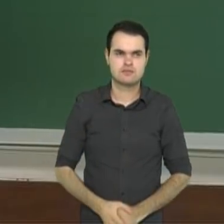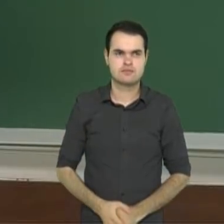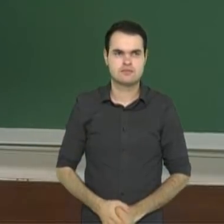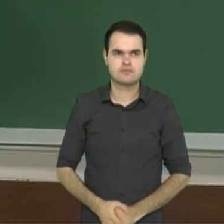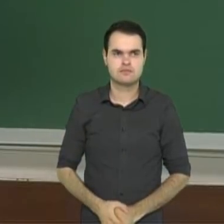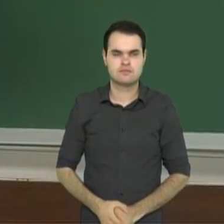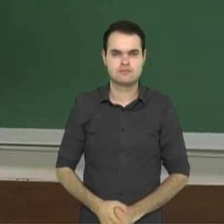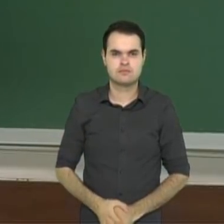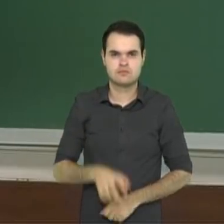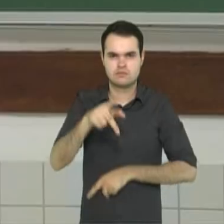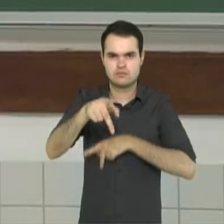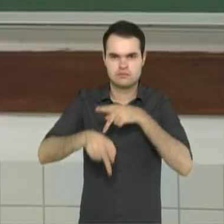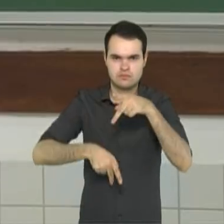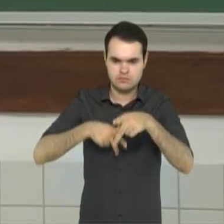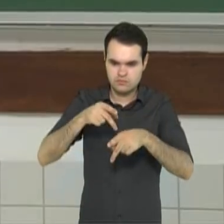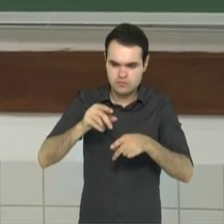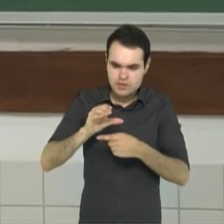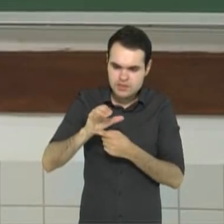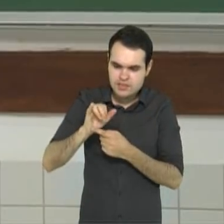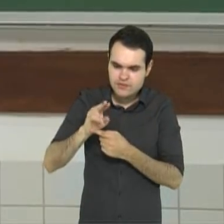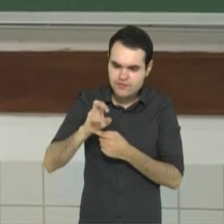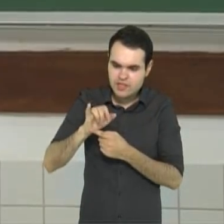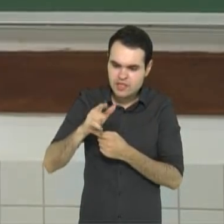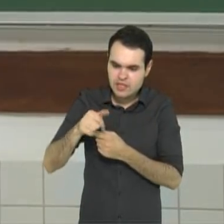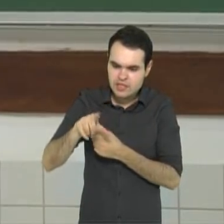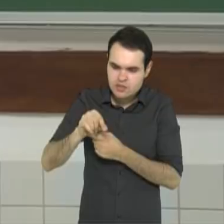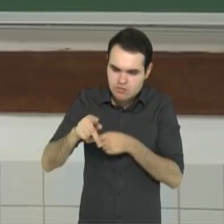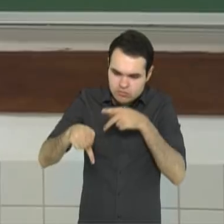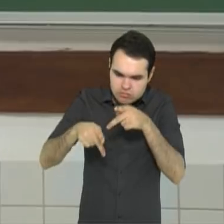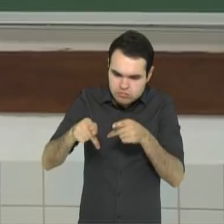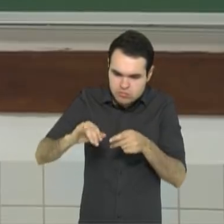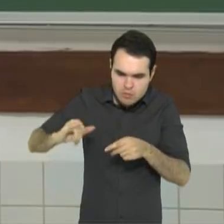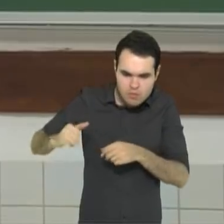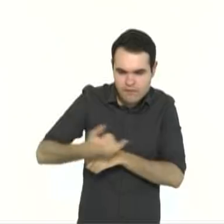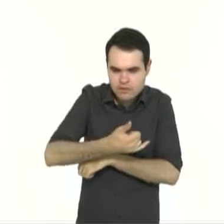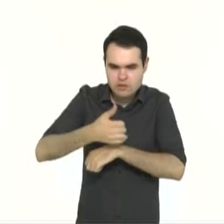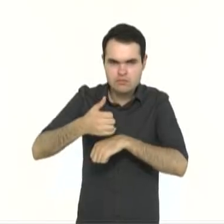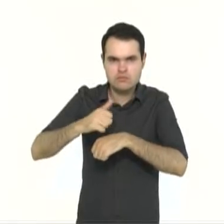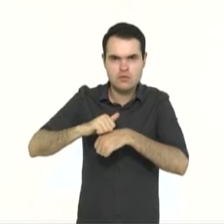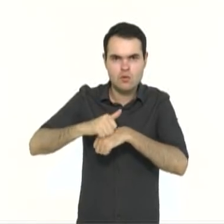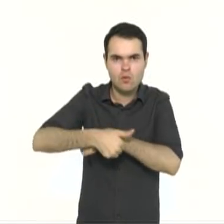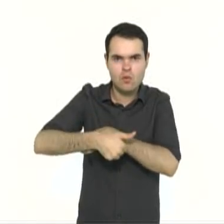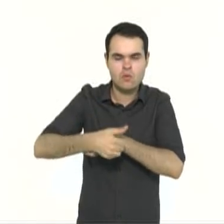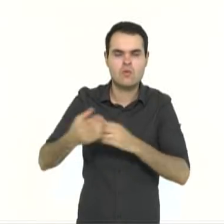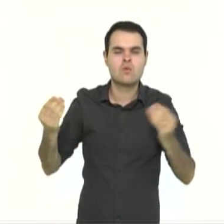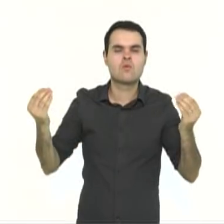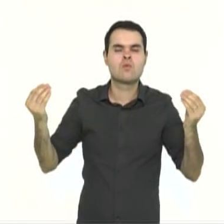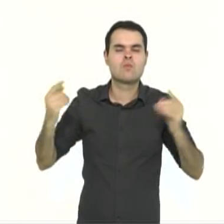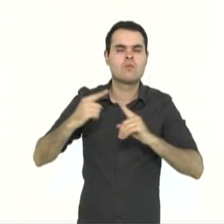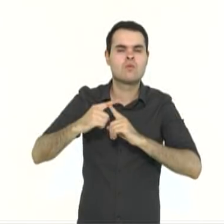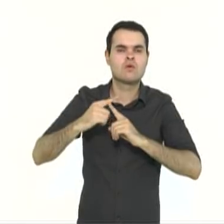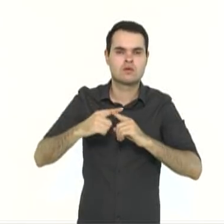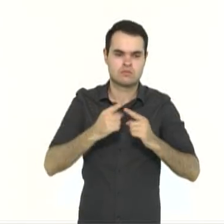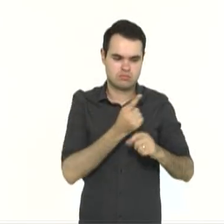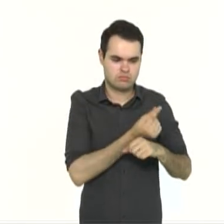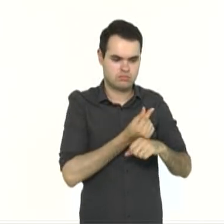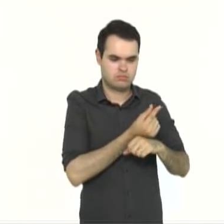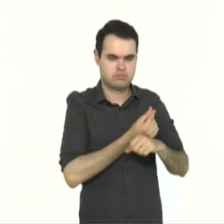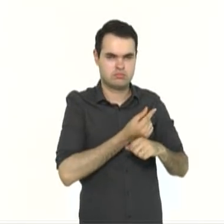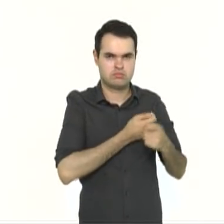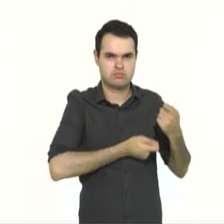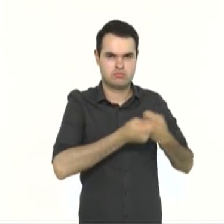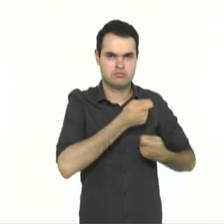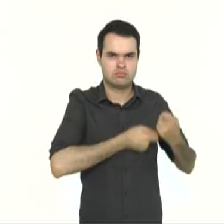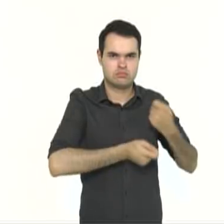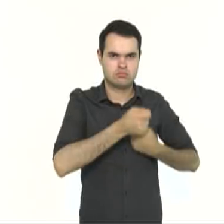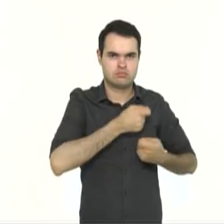A civilização do couro, vamos entender por quê, professora? A economia, né,